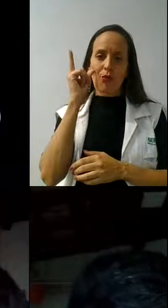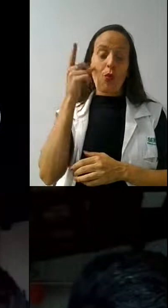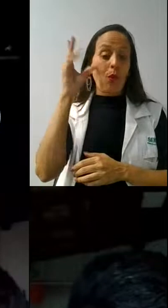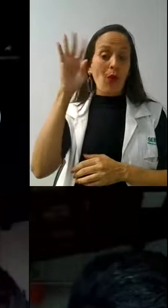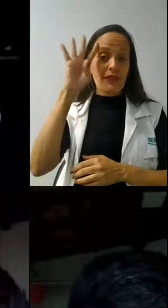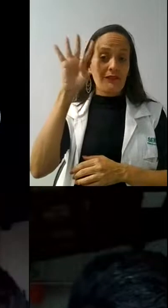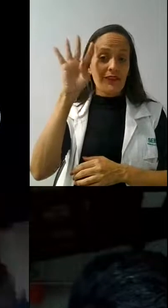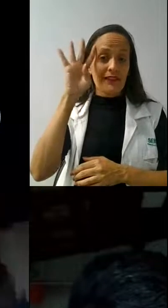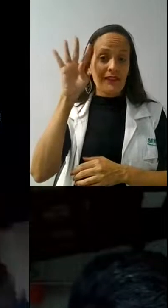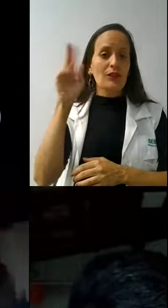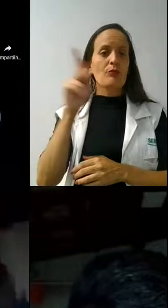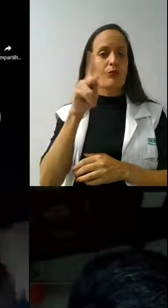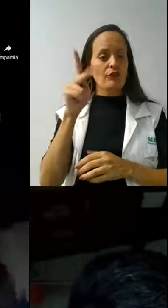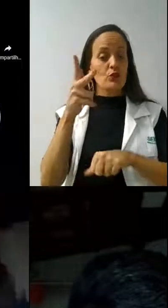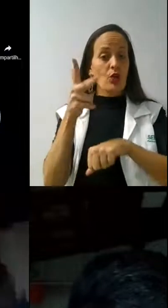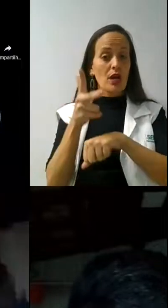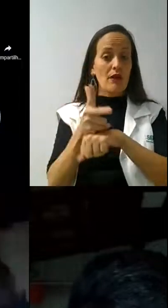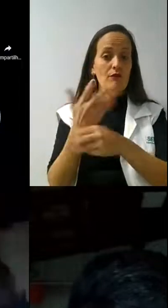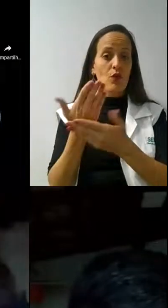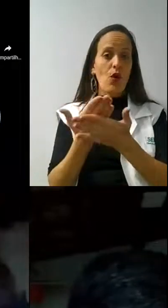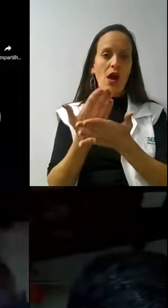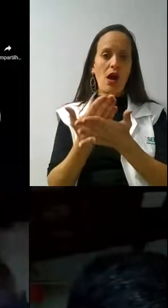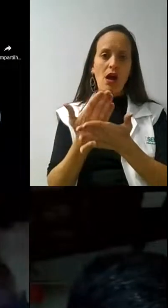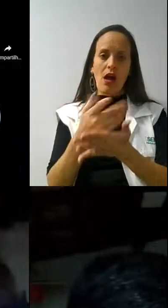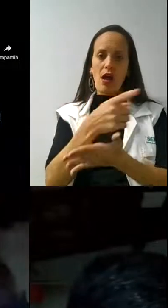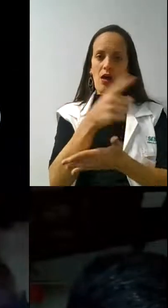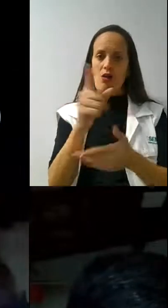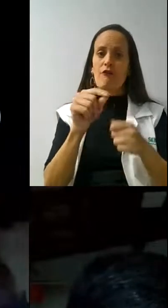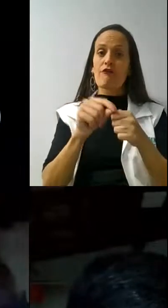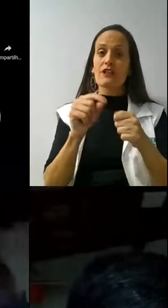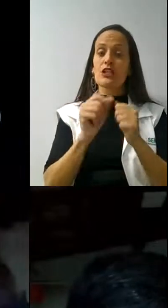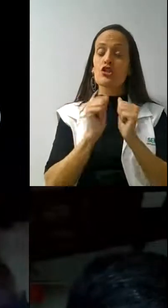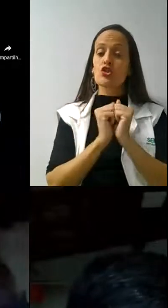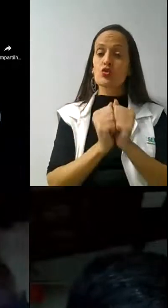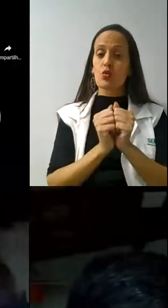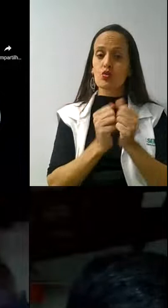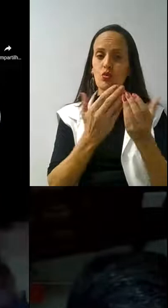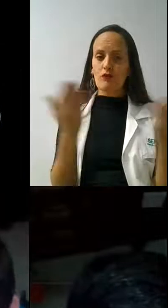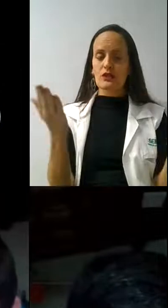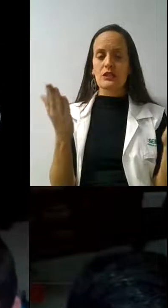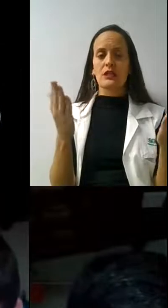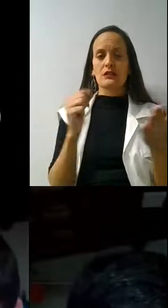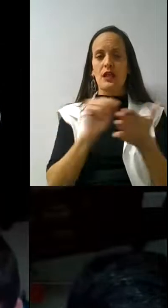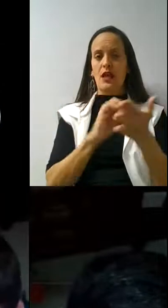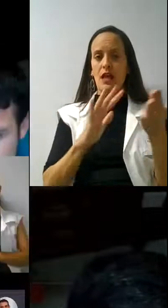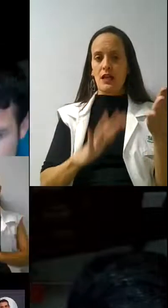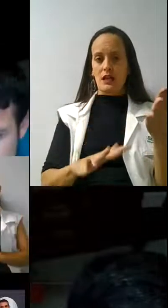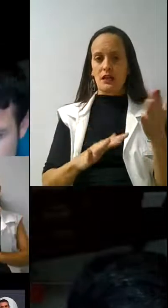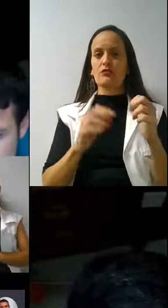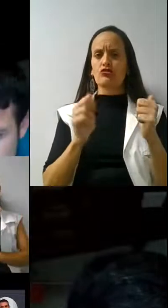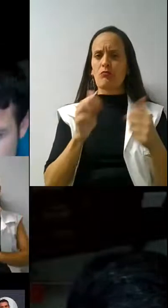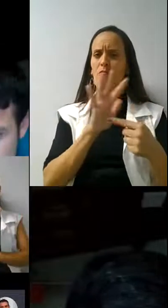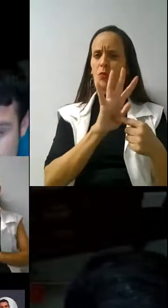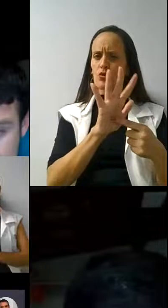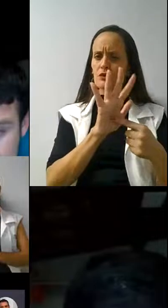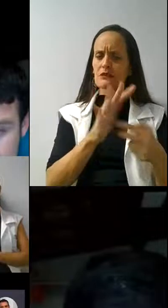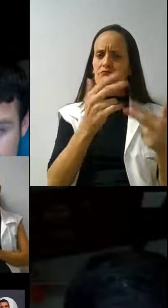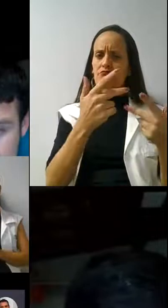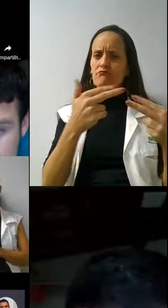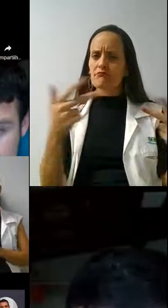que tinham. E aqui, ó, a gente fez junto, ó, eu fazendo aqui a atividade junto com vocês, ó. Então, assim, mostrei algumas